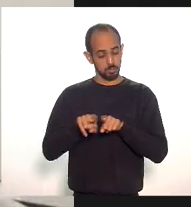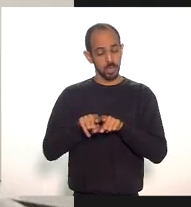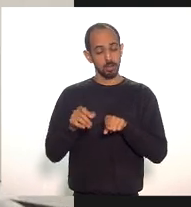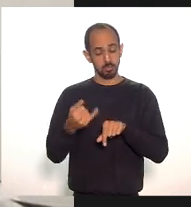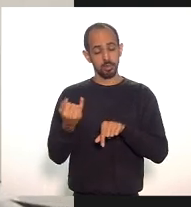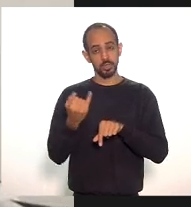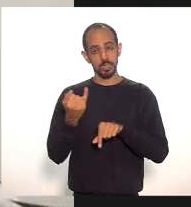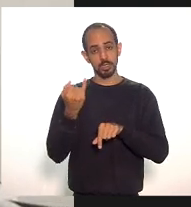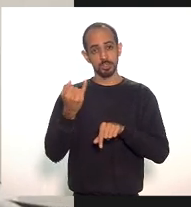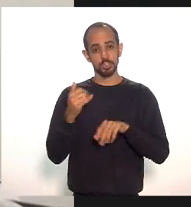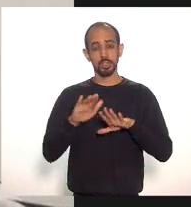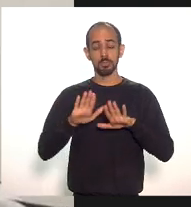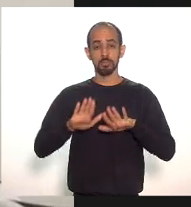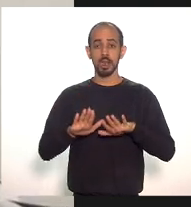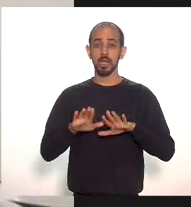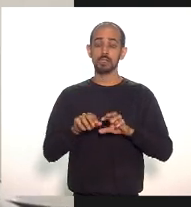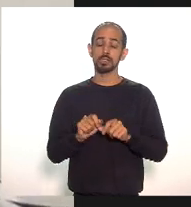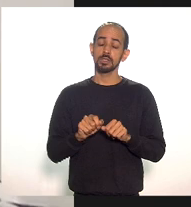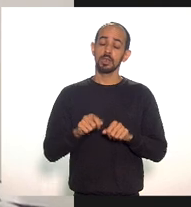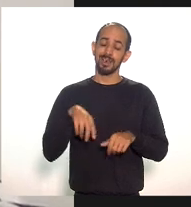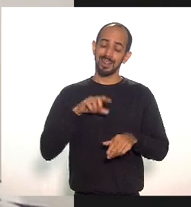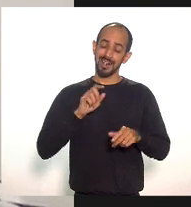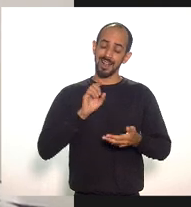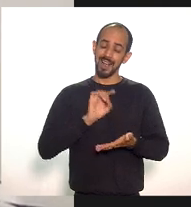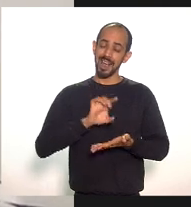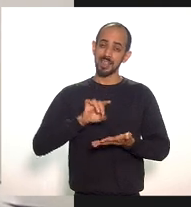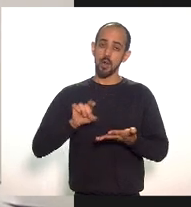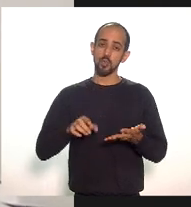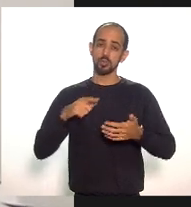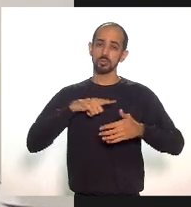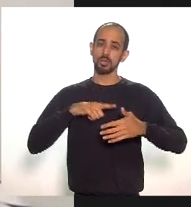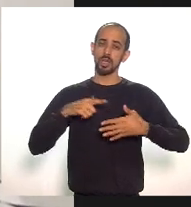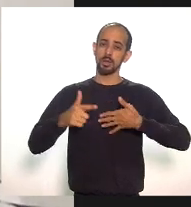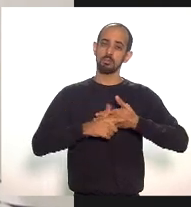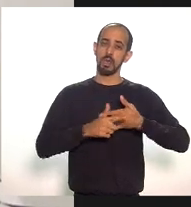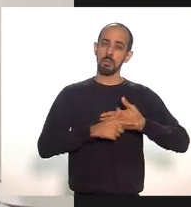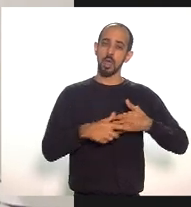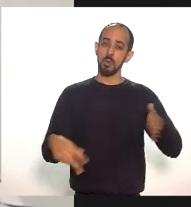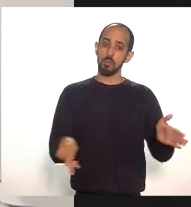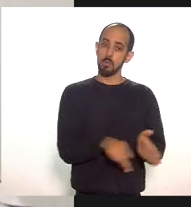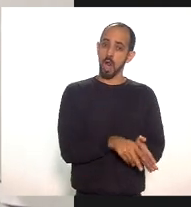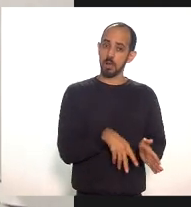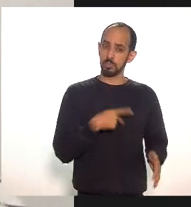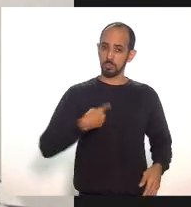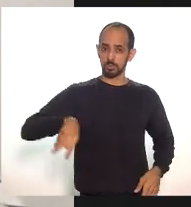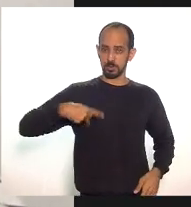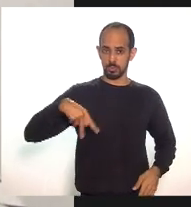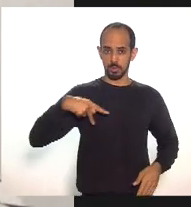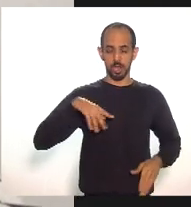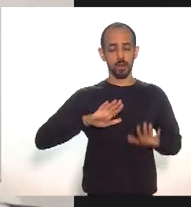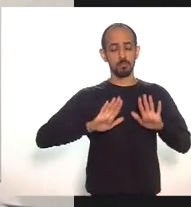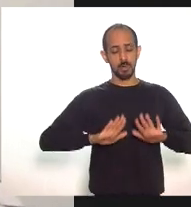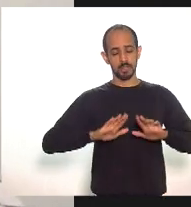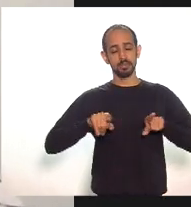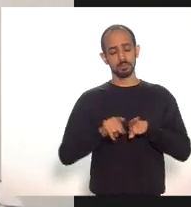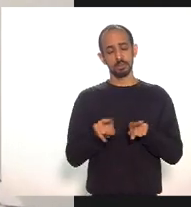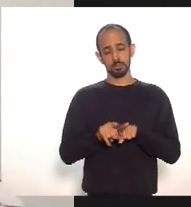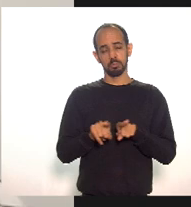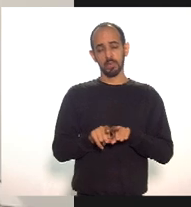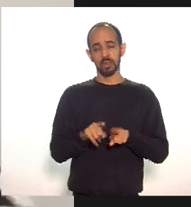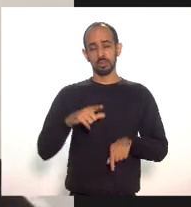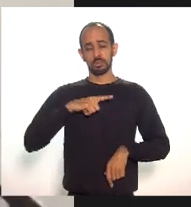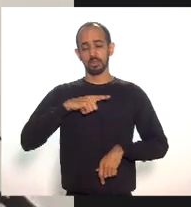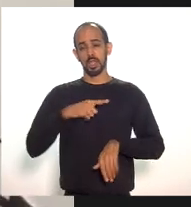cada um dentro das suas competências nós não podemos abrir mão mas é ter